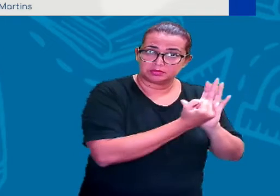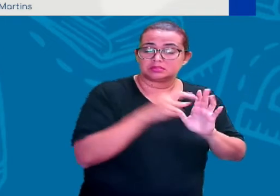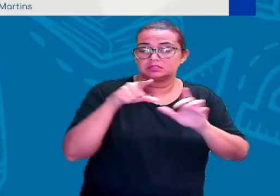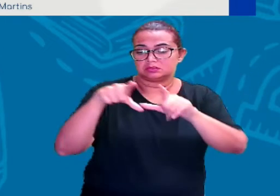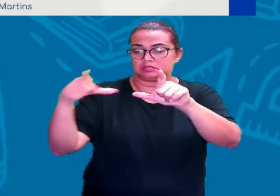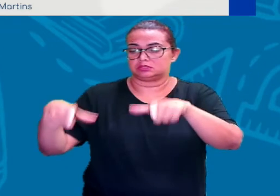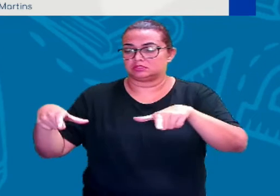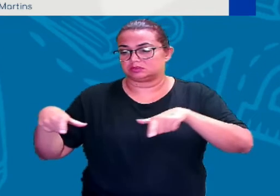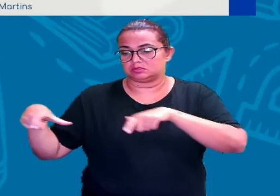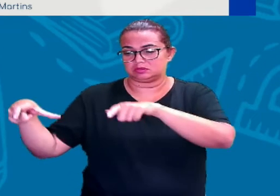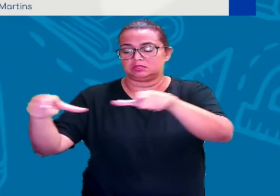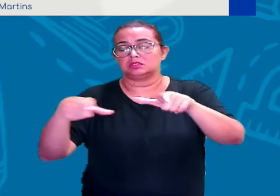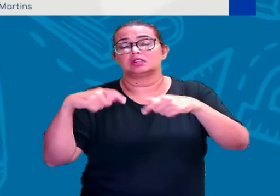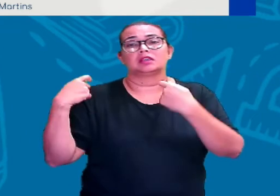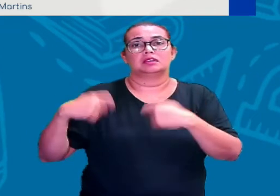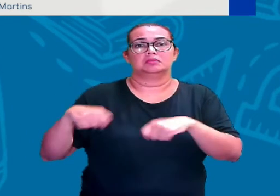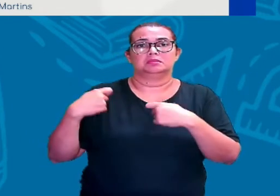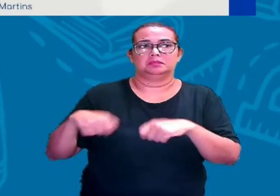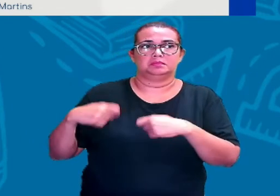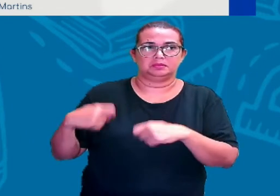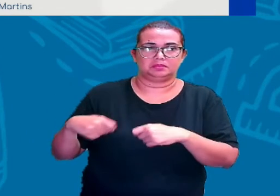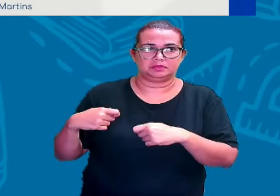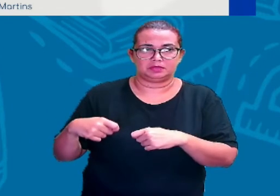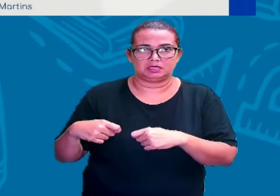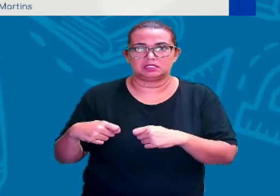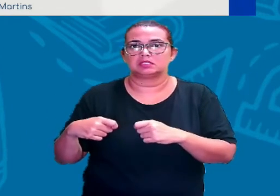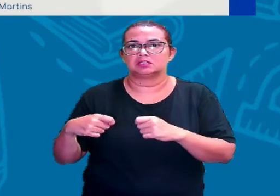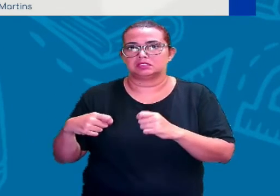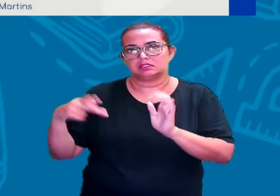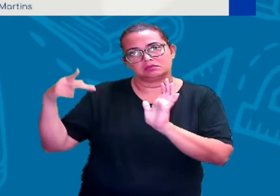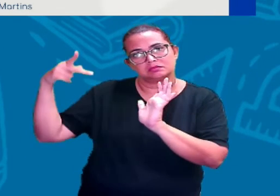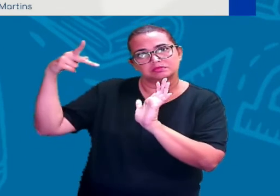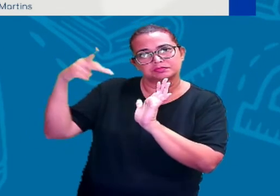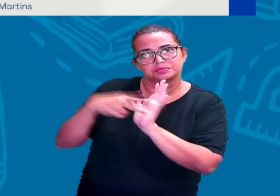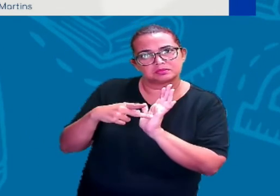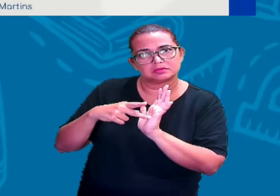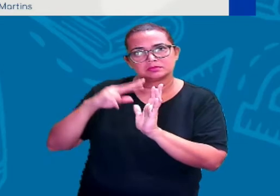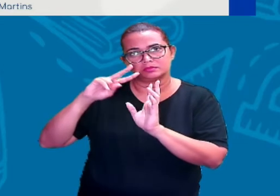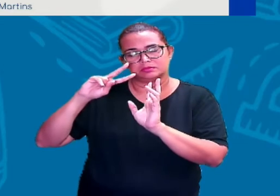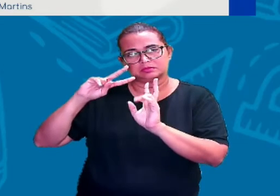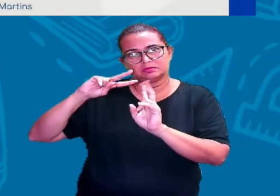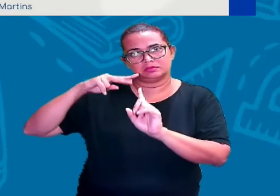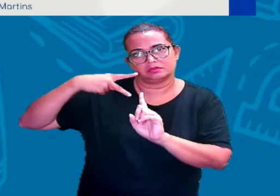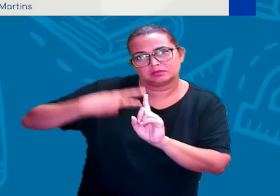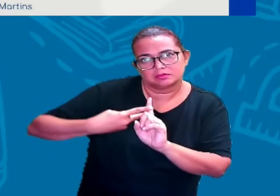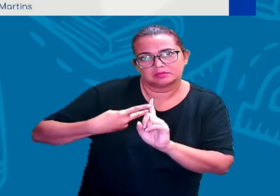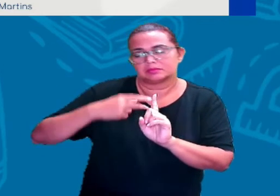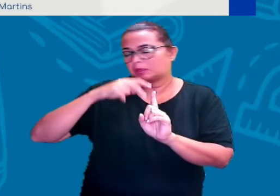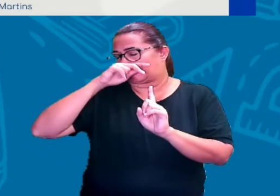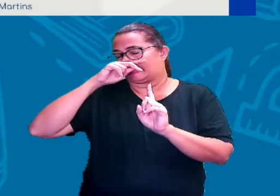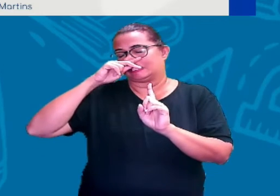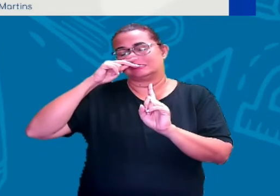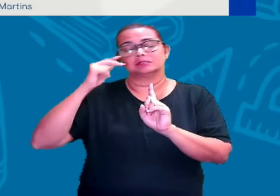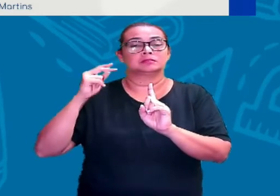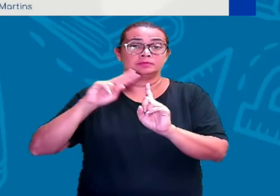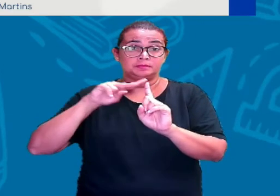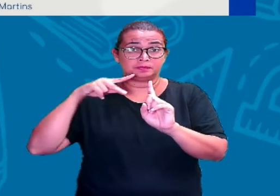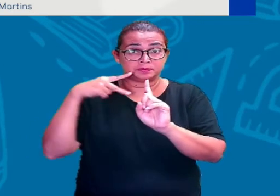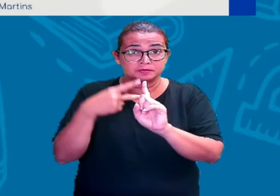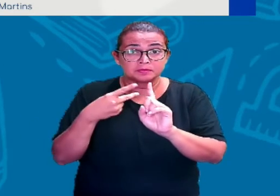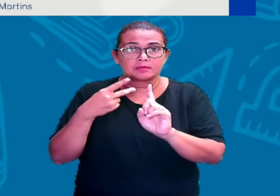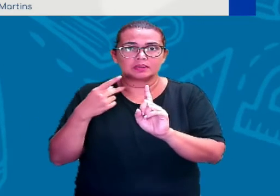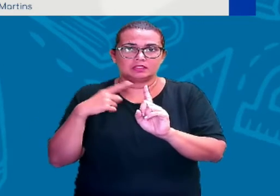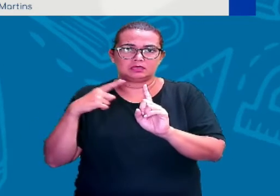comunidades quilombolas, elas precisam também ser reconhecidas e existem muitas que ainda não são reconhecidas.